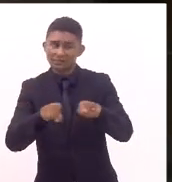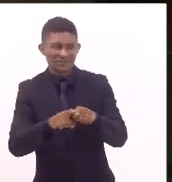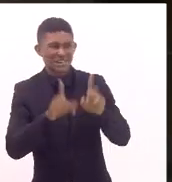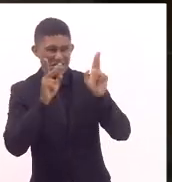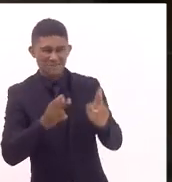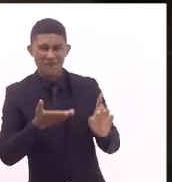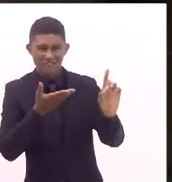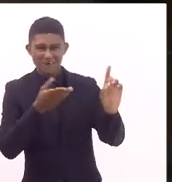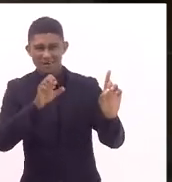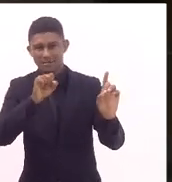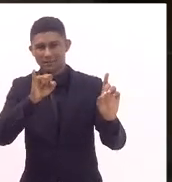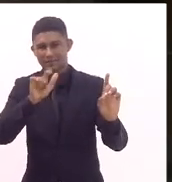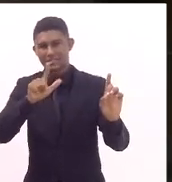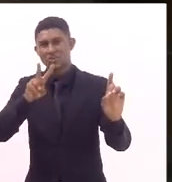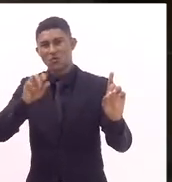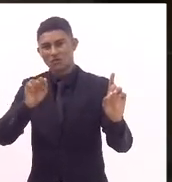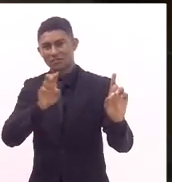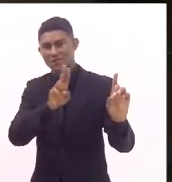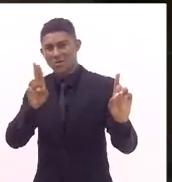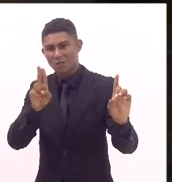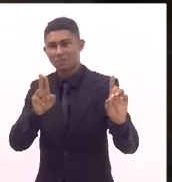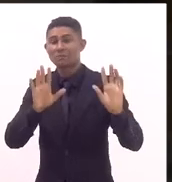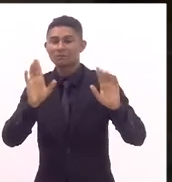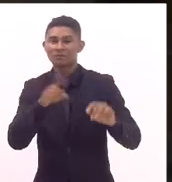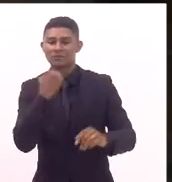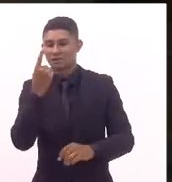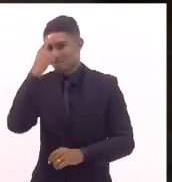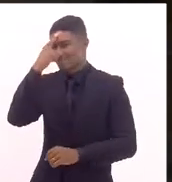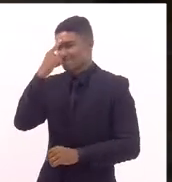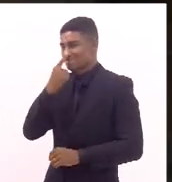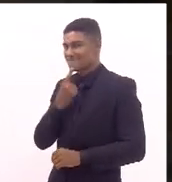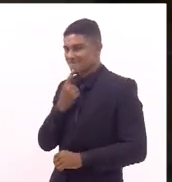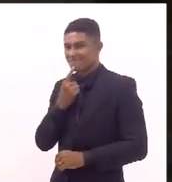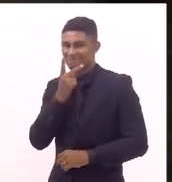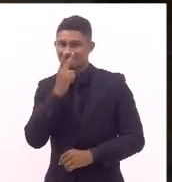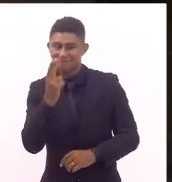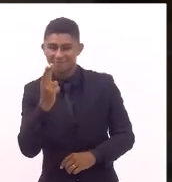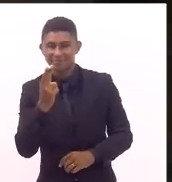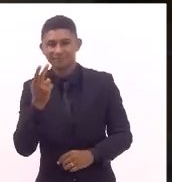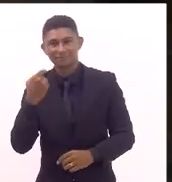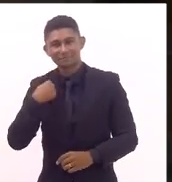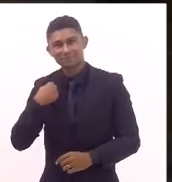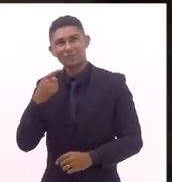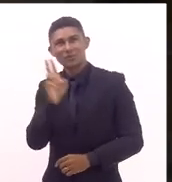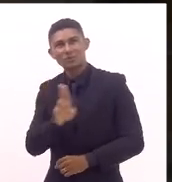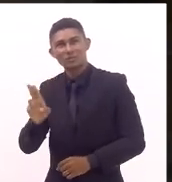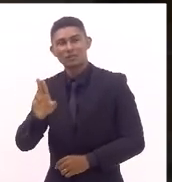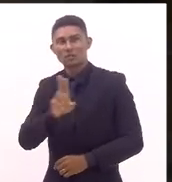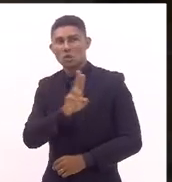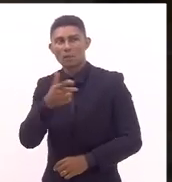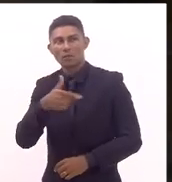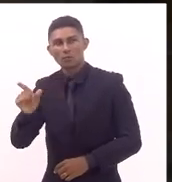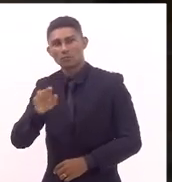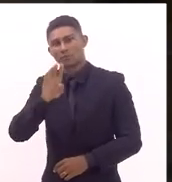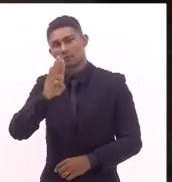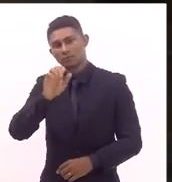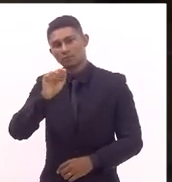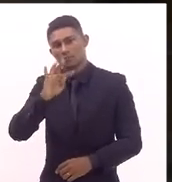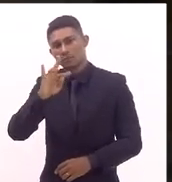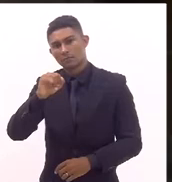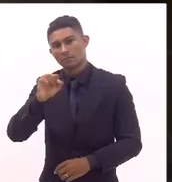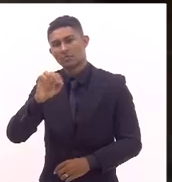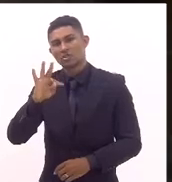Silva O meu também é da Silva mas como a gente tinha um perfil parecido aí eu usei o Batista que o meu Jurema Jurema da Silva Batista